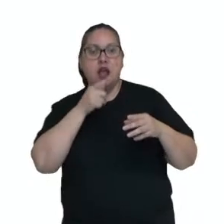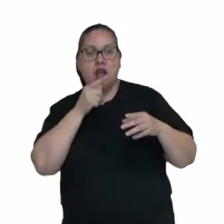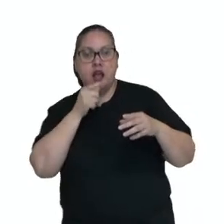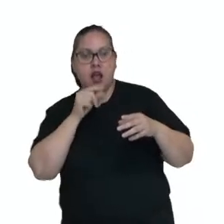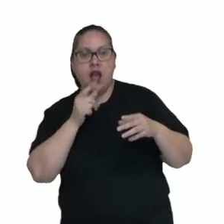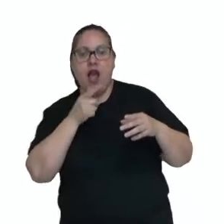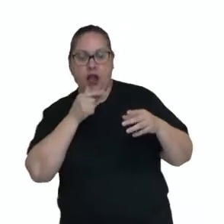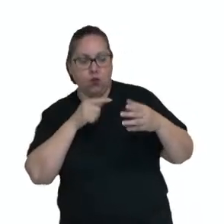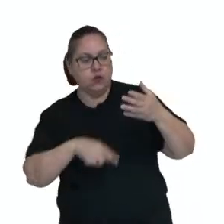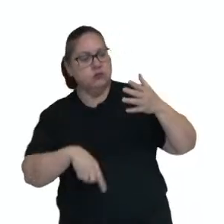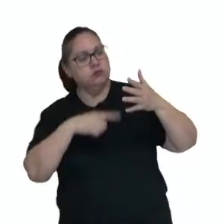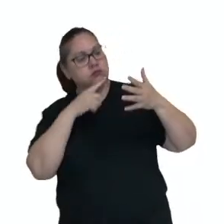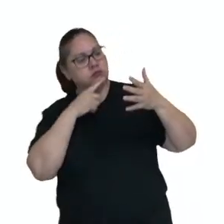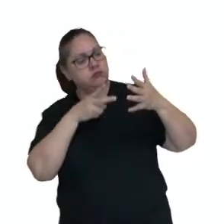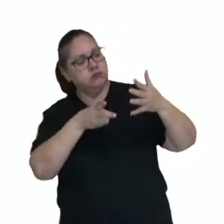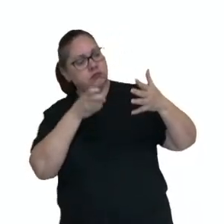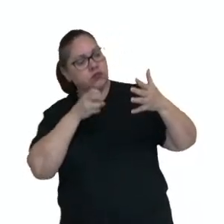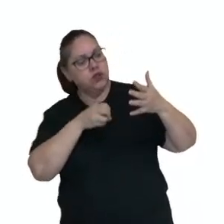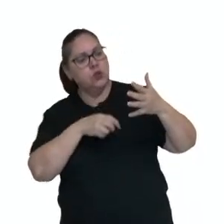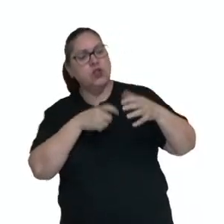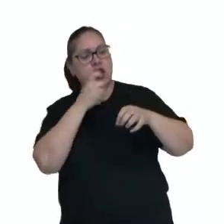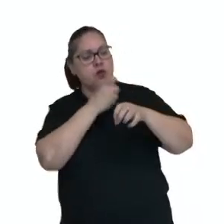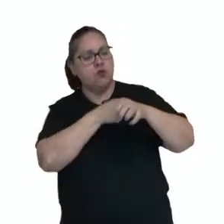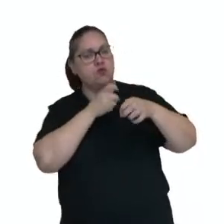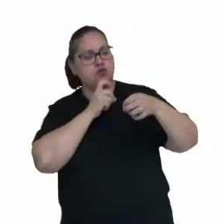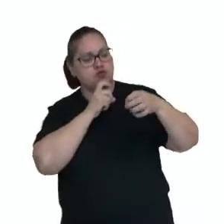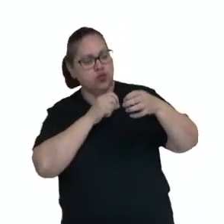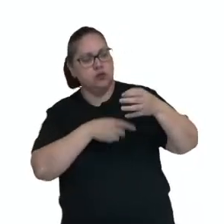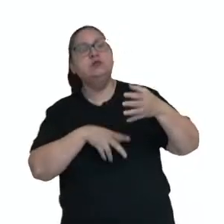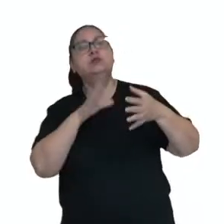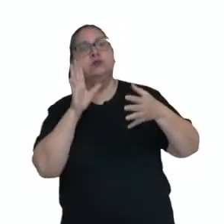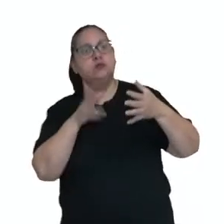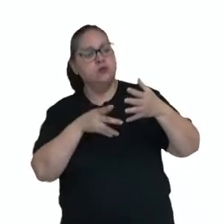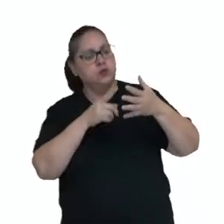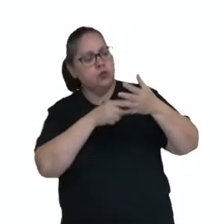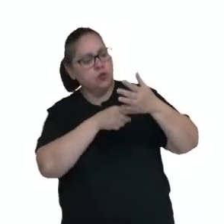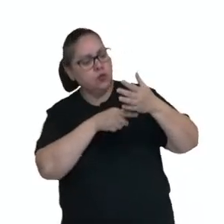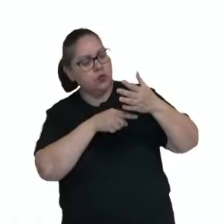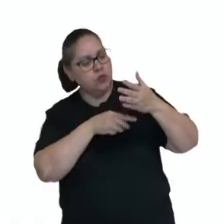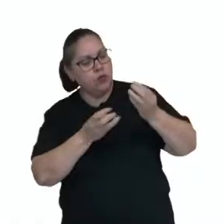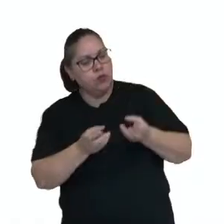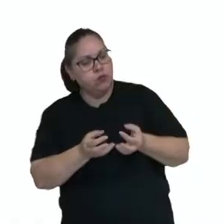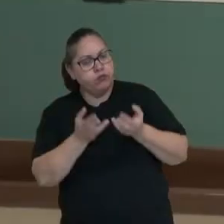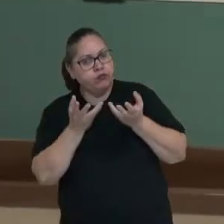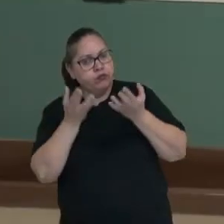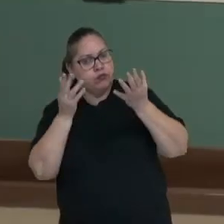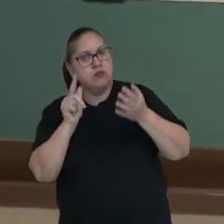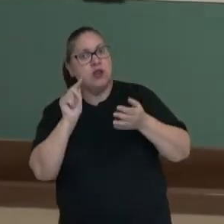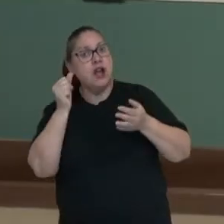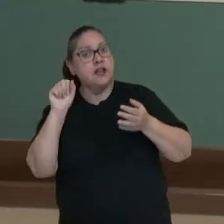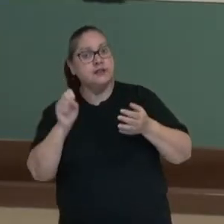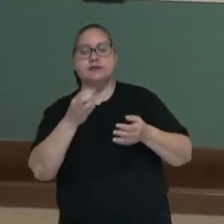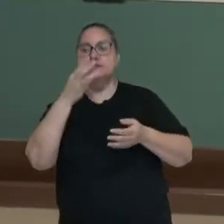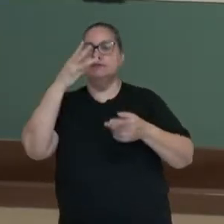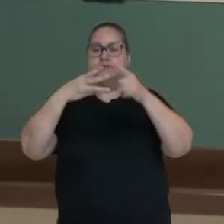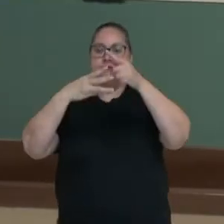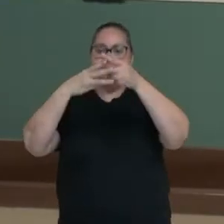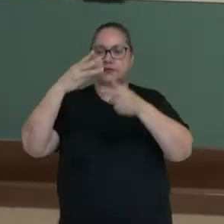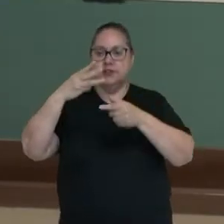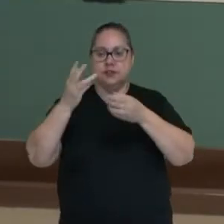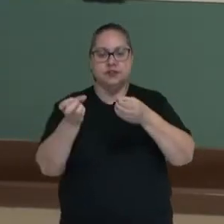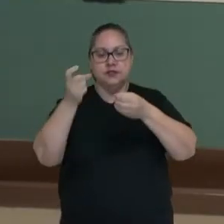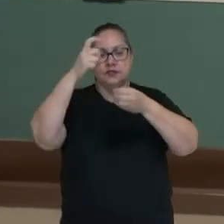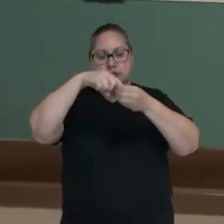a água, eu sei o que é o gelo, sólido, e eu percebo as bolhas de gás. Eu tenho três